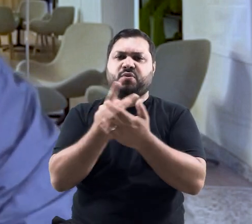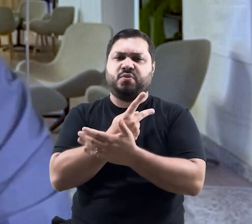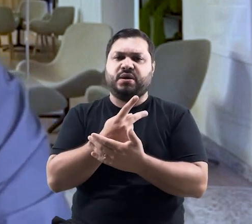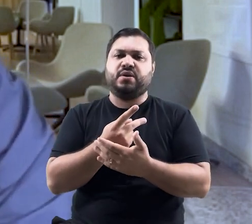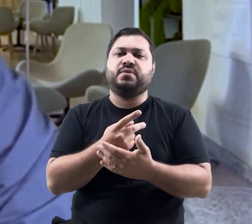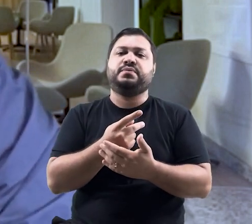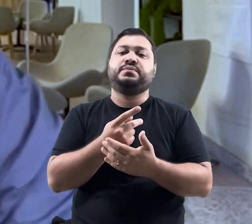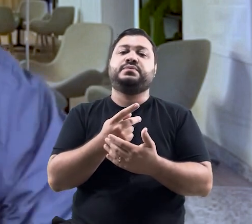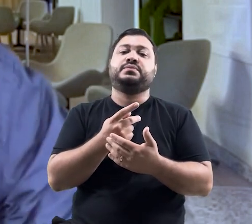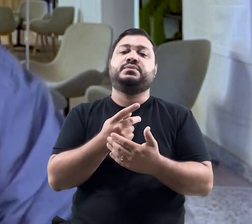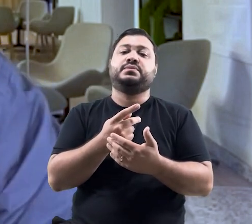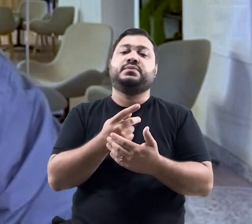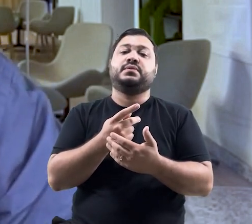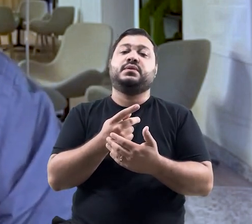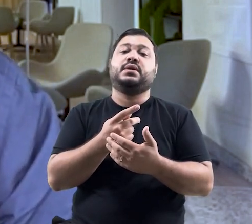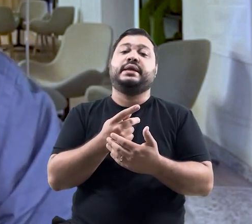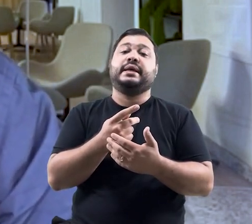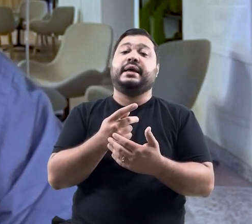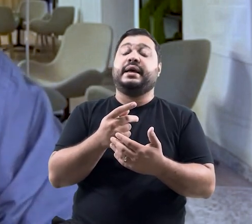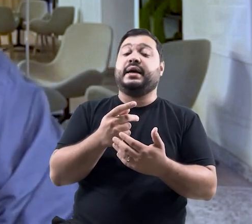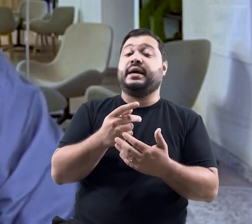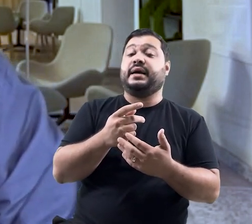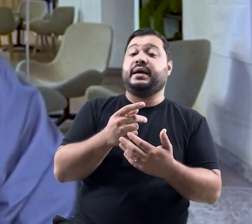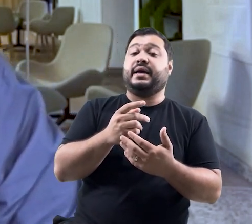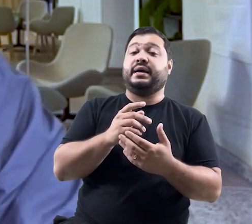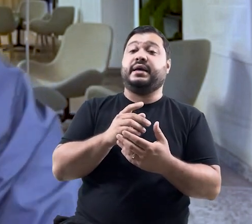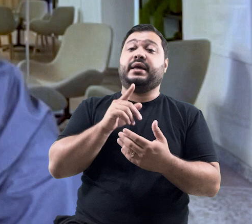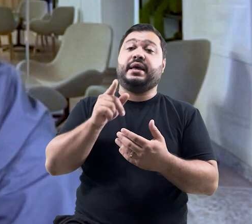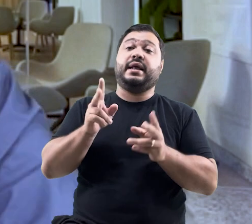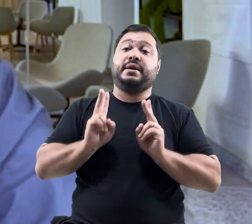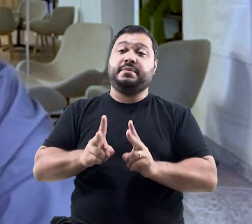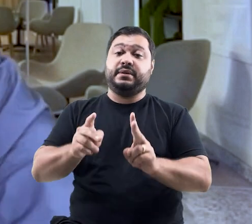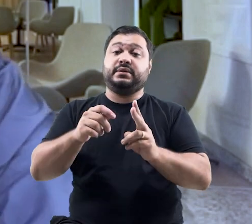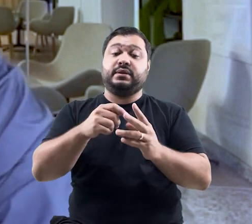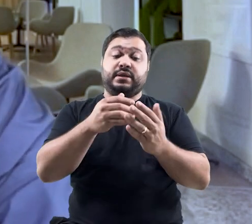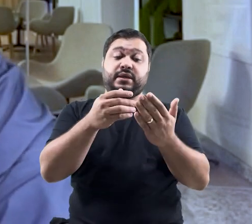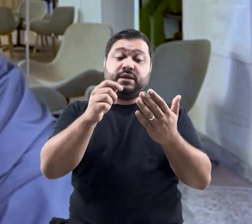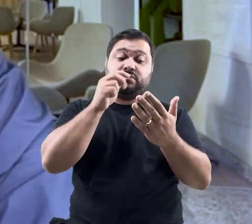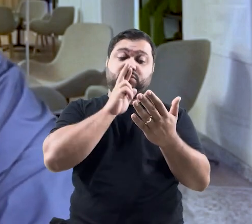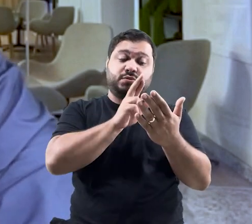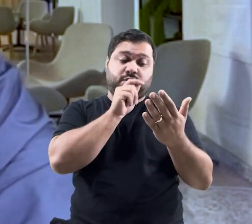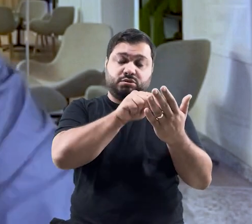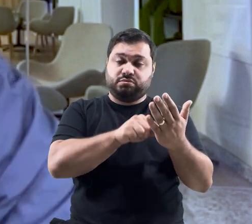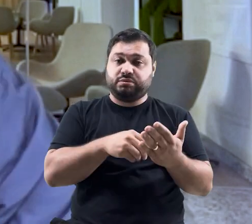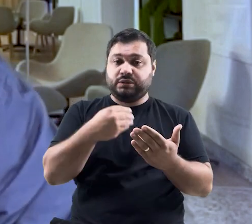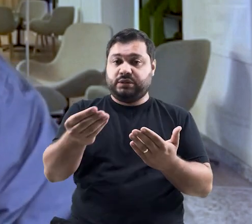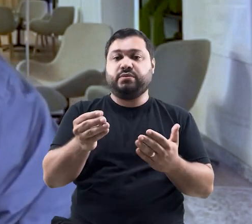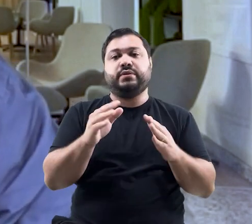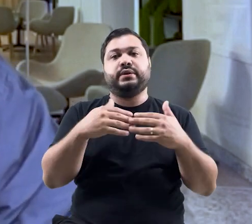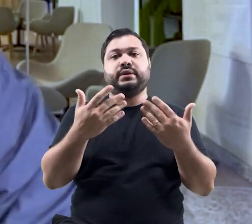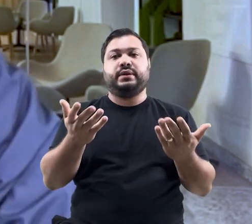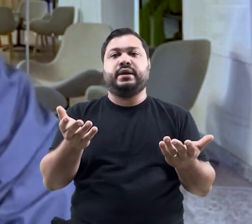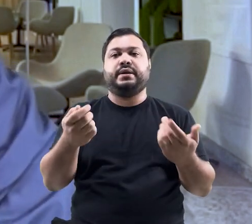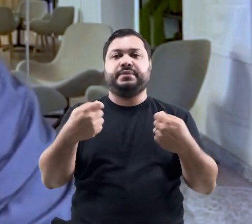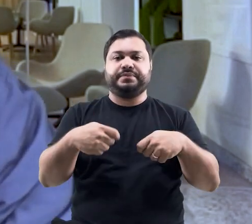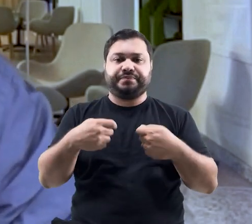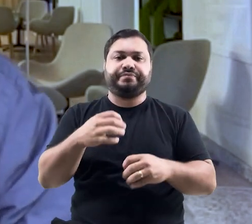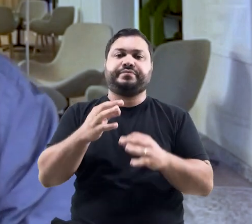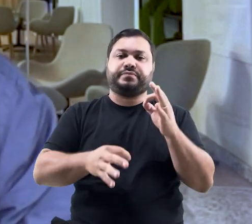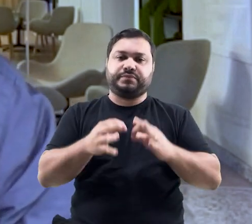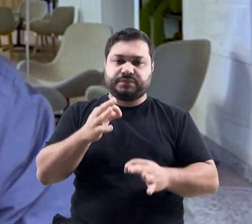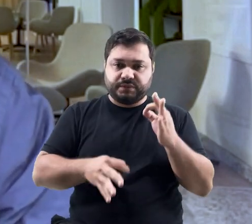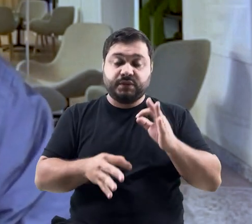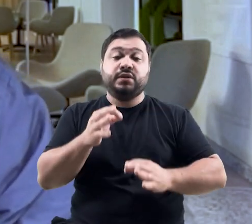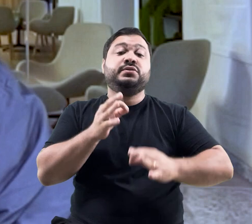percebe ali um erro, a banca ela não reconsidera, ou seja, ela mantém aquele gabarito inicial que ela deu. E aí é necessário